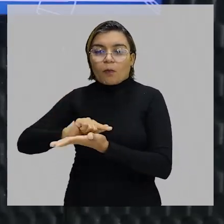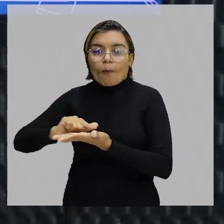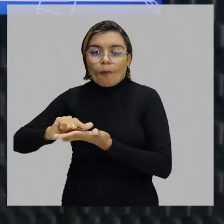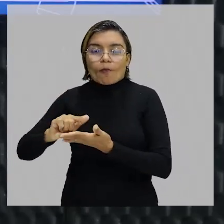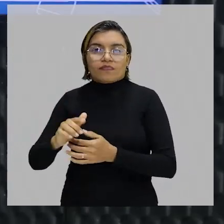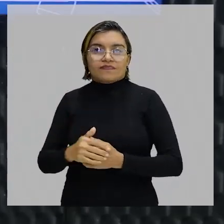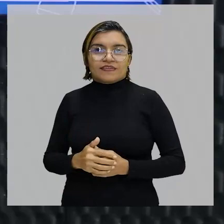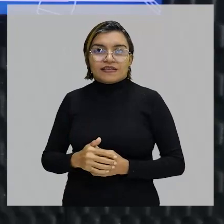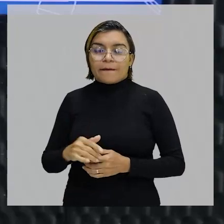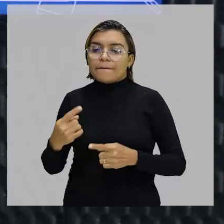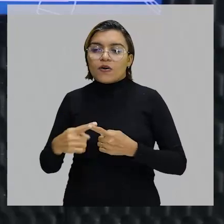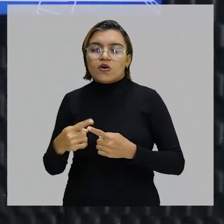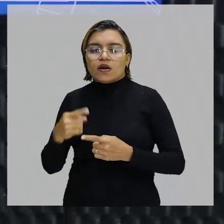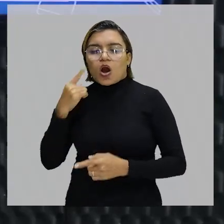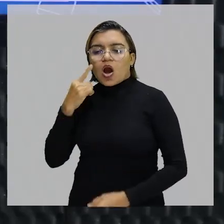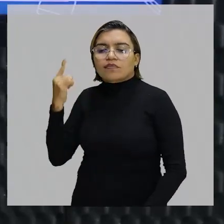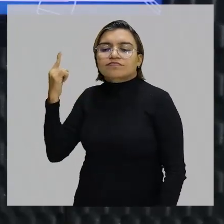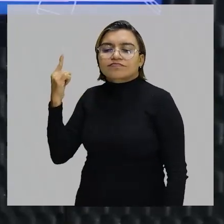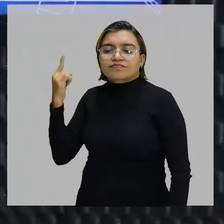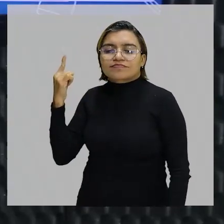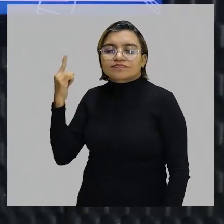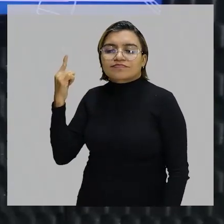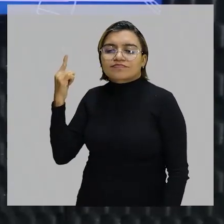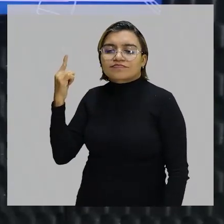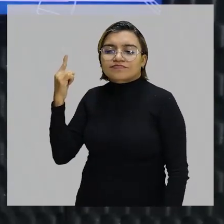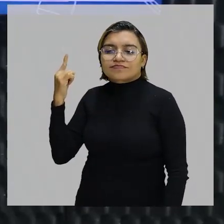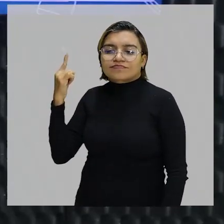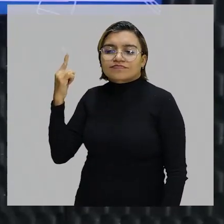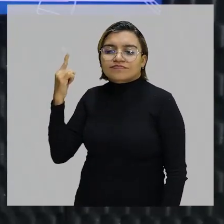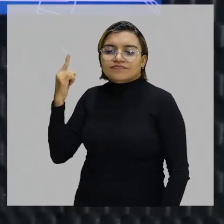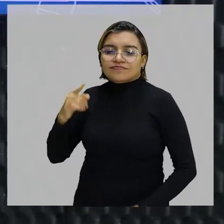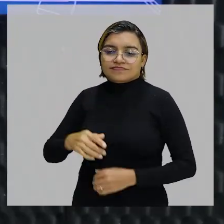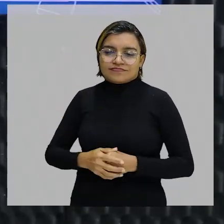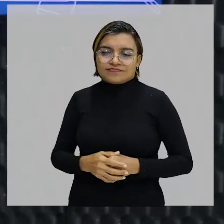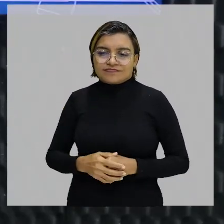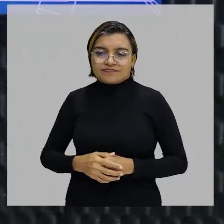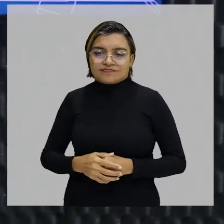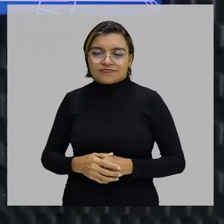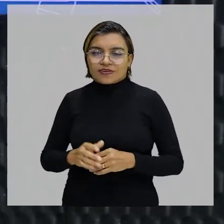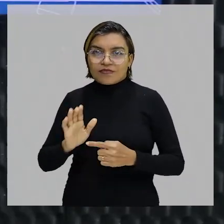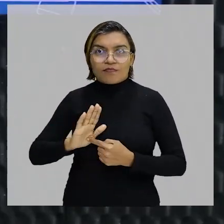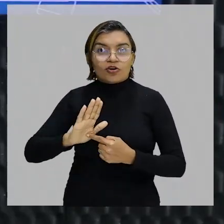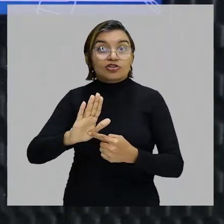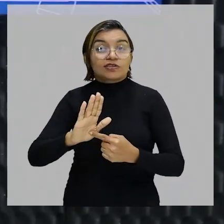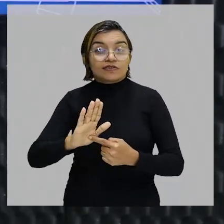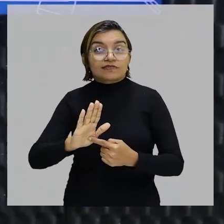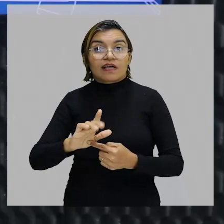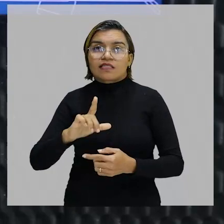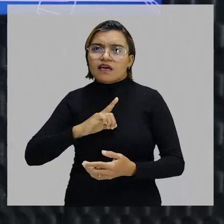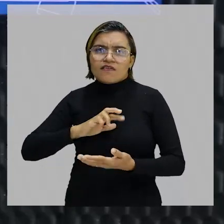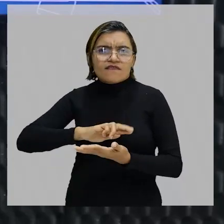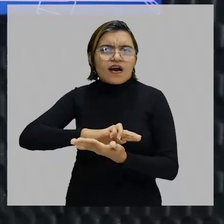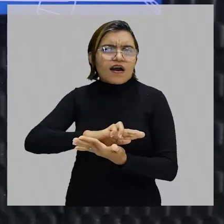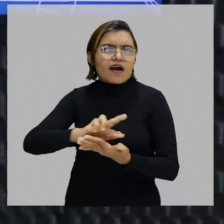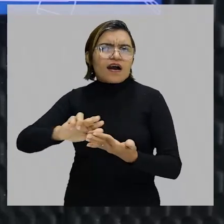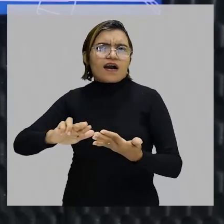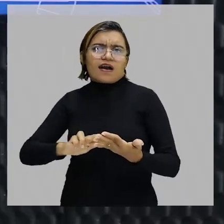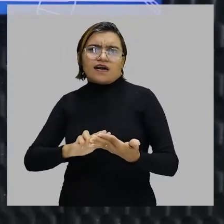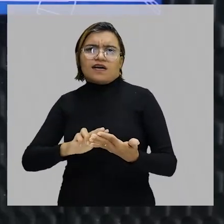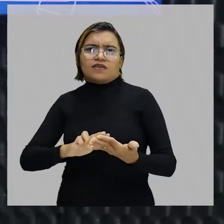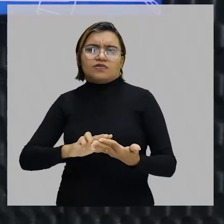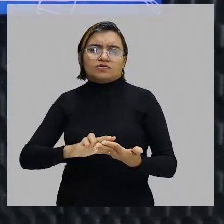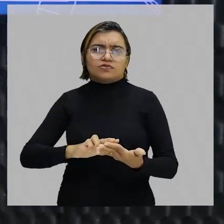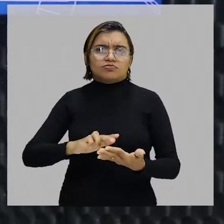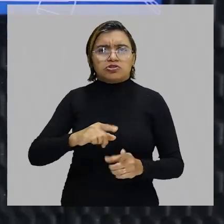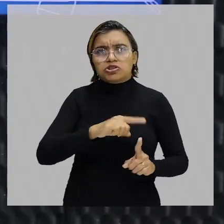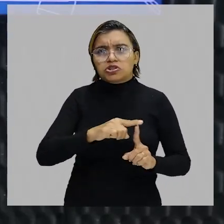alguém que se acha classe média, alguém que é pobre? Eu coloquei aí, joguei, né, no vento aí para vocês. Mas eu tenho várias interpretações. Eu não tenho 3 garrafas, eu tenho